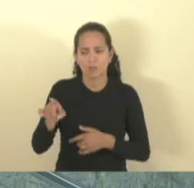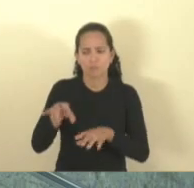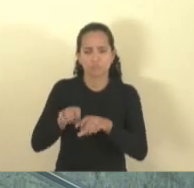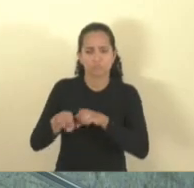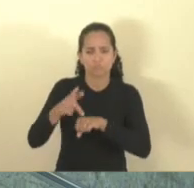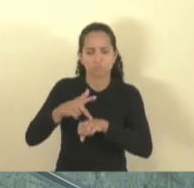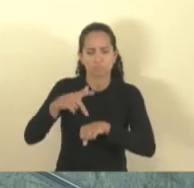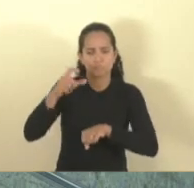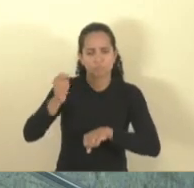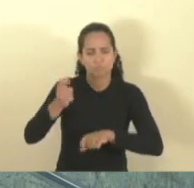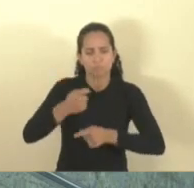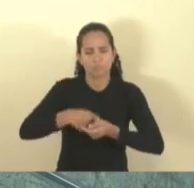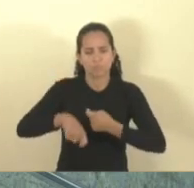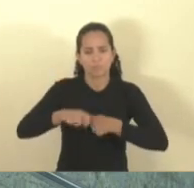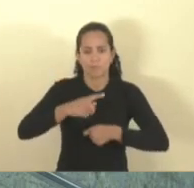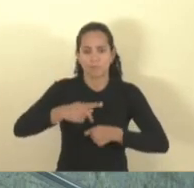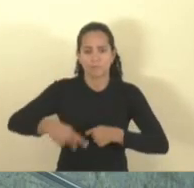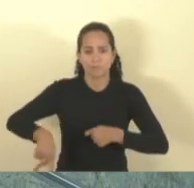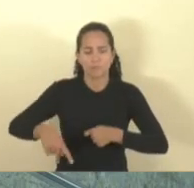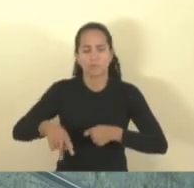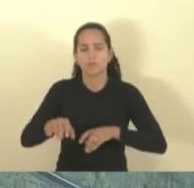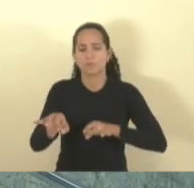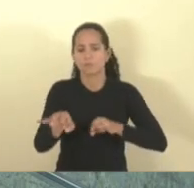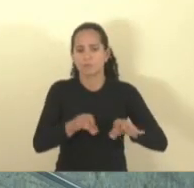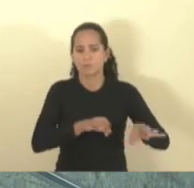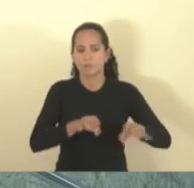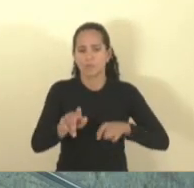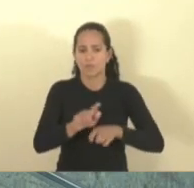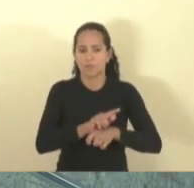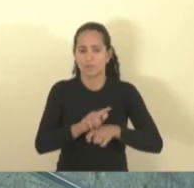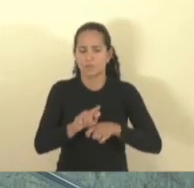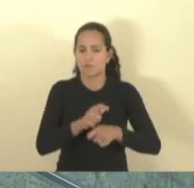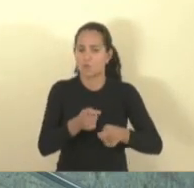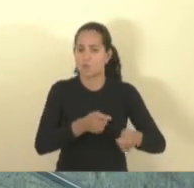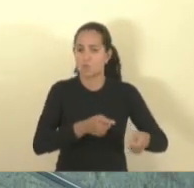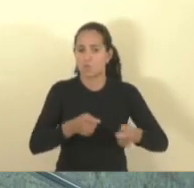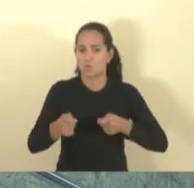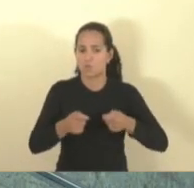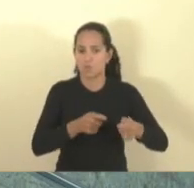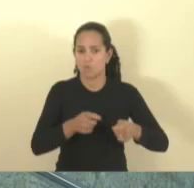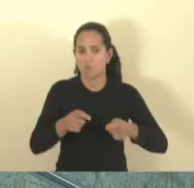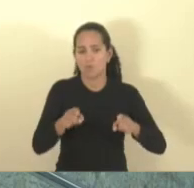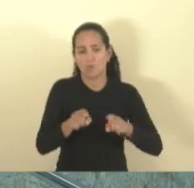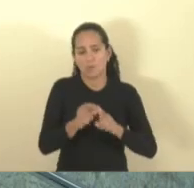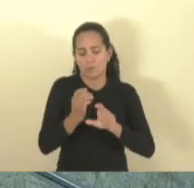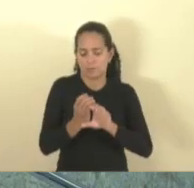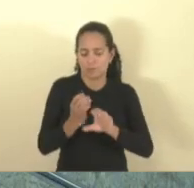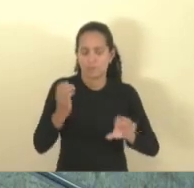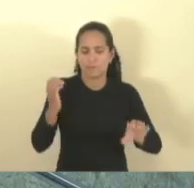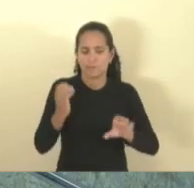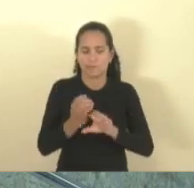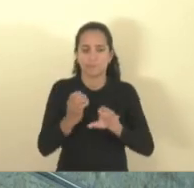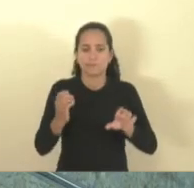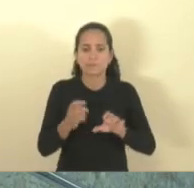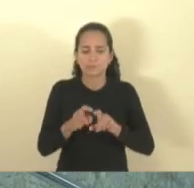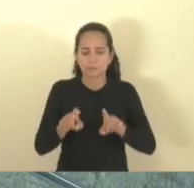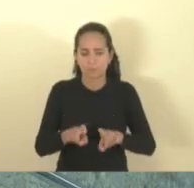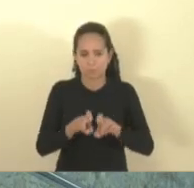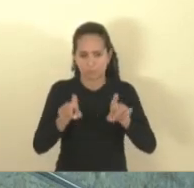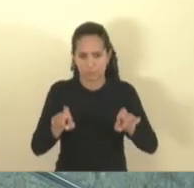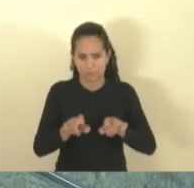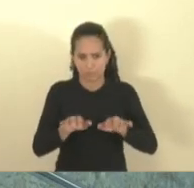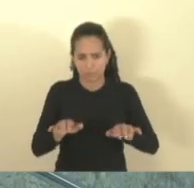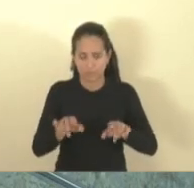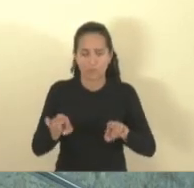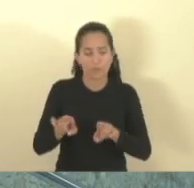Pós-graduada em Administração Pública, Planejamento e Gestão Governamental e em Engenharia de Software. Bacharel